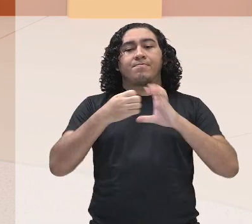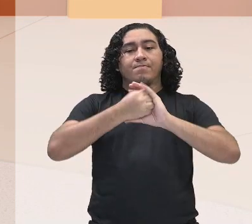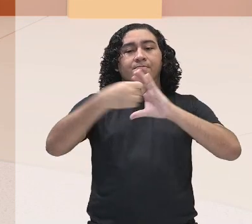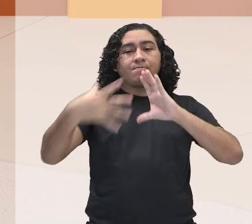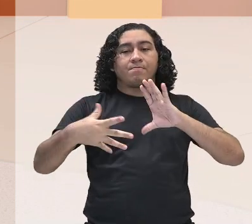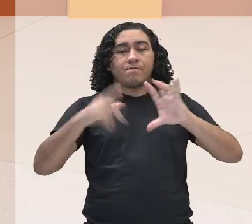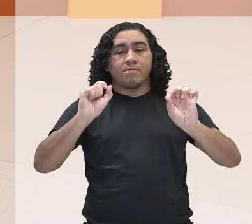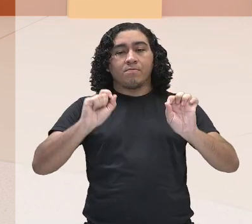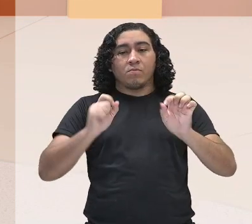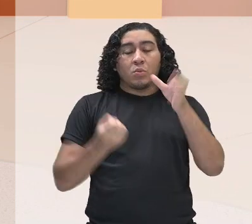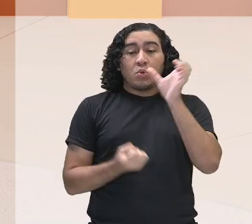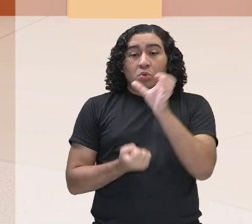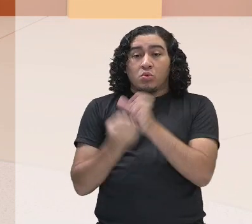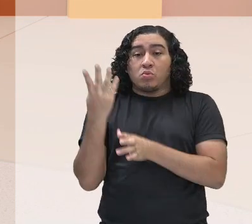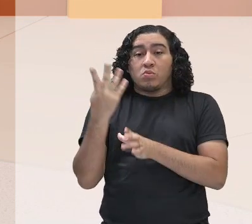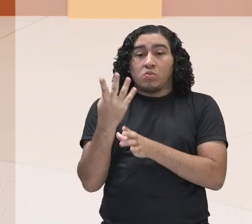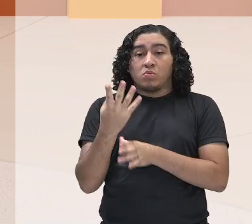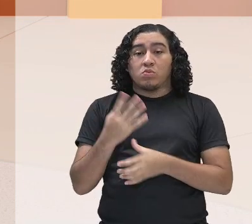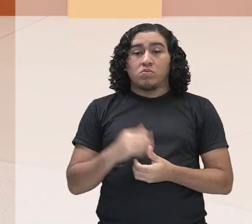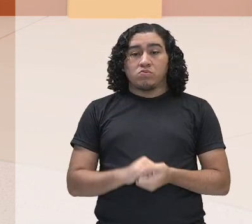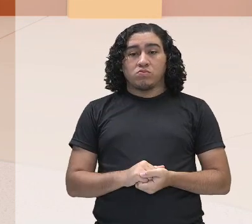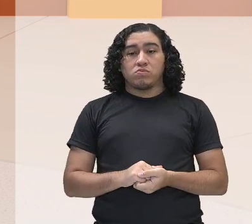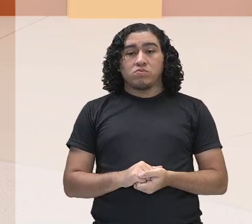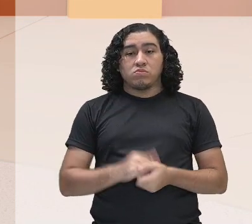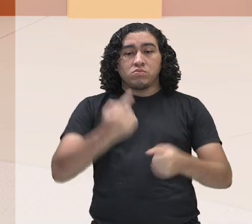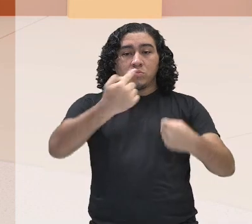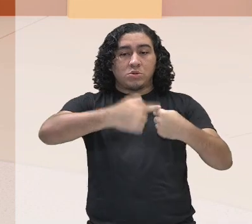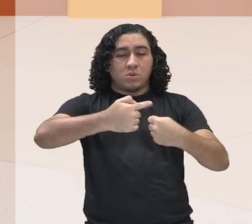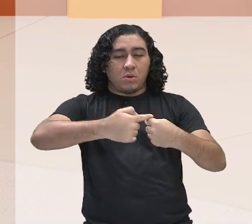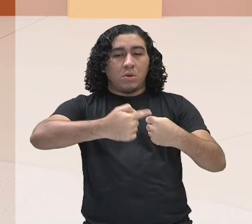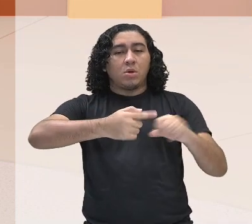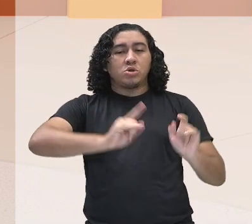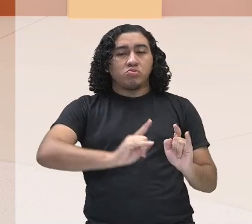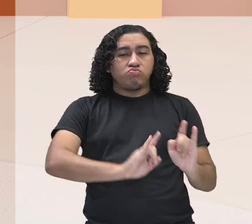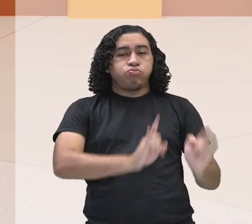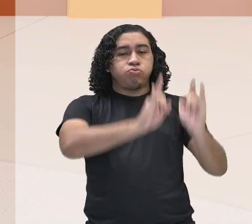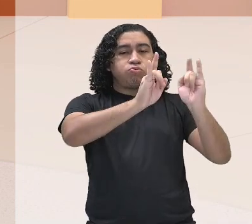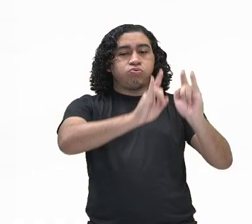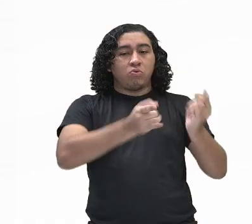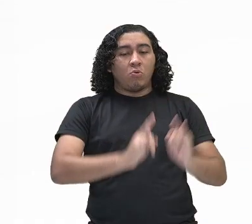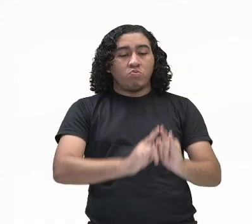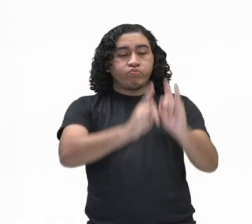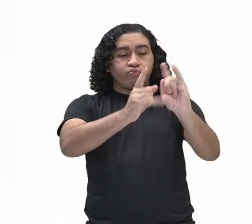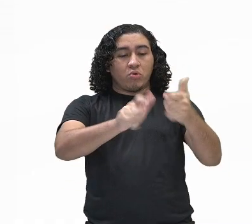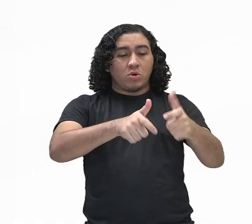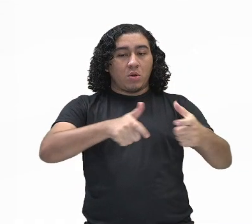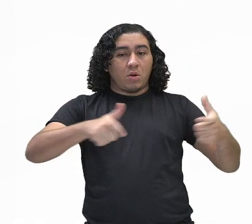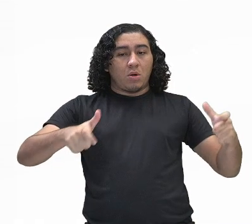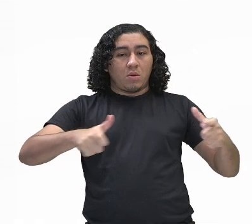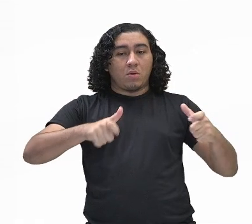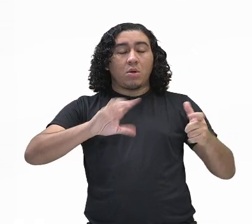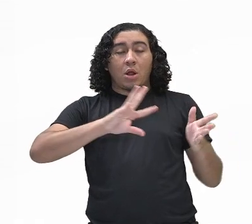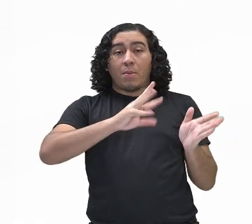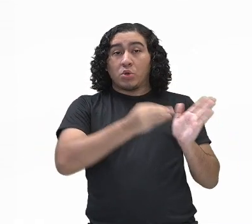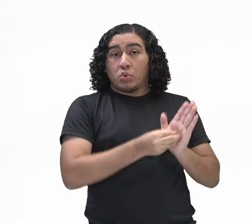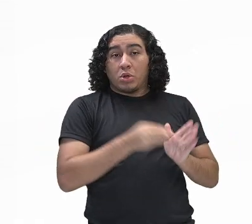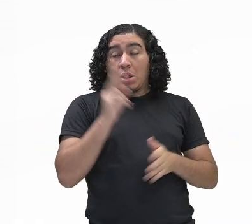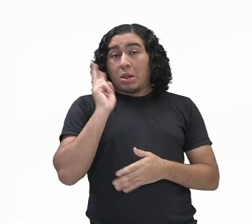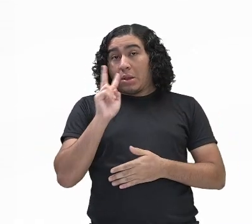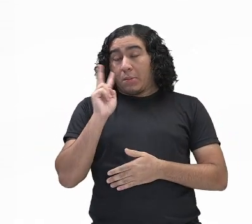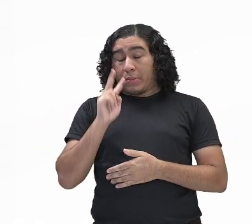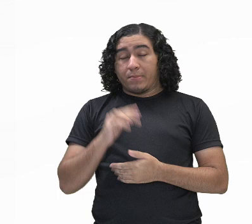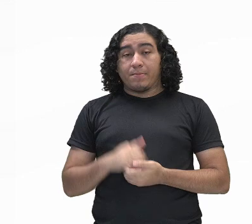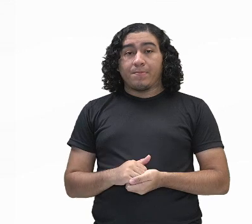do surgimento aí dessas cidades, do crescimento dessas cidades na Amazônia. Lembrando que a gente está falando